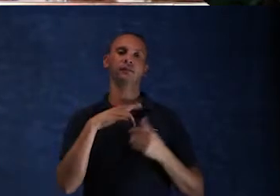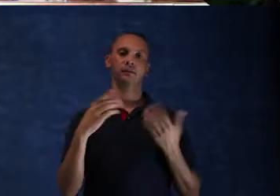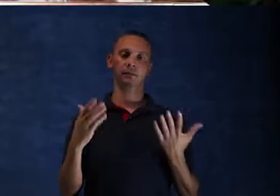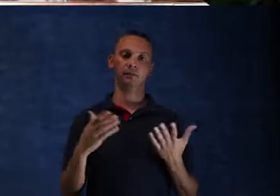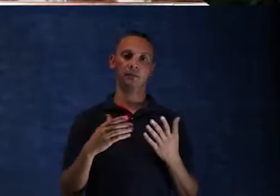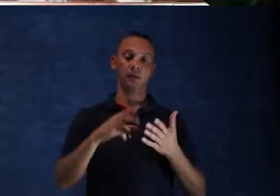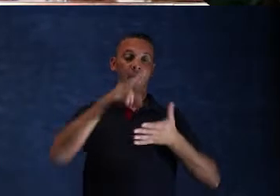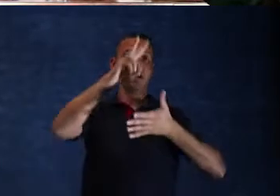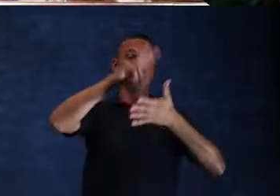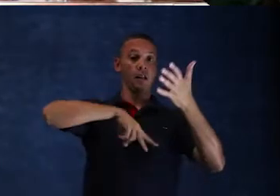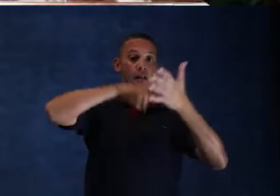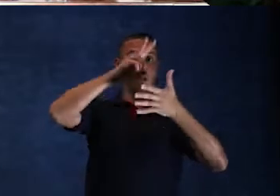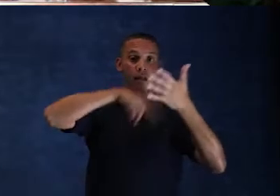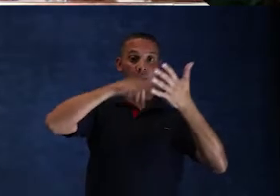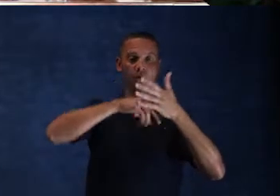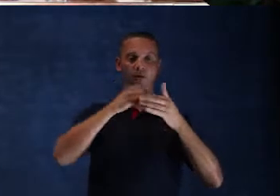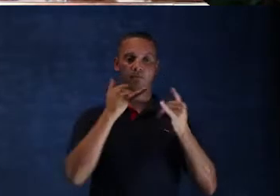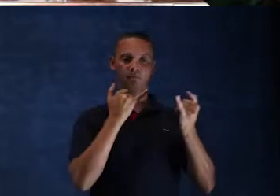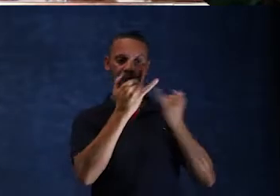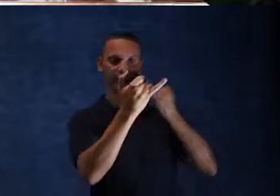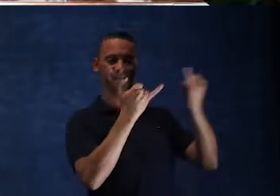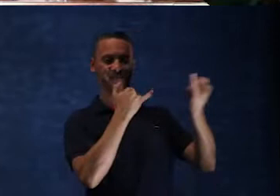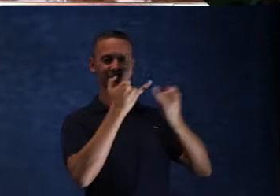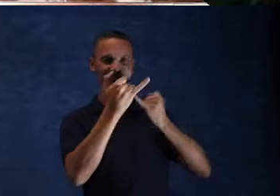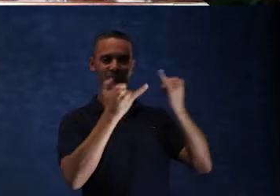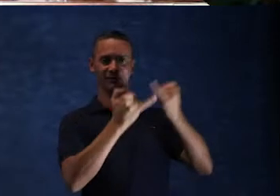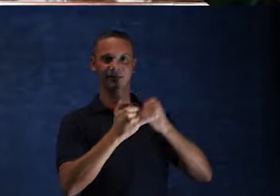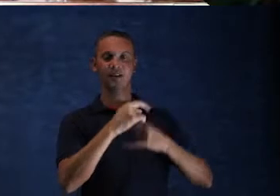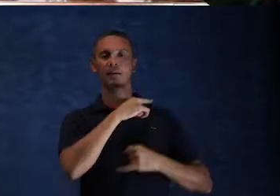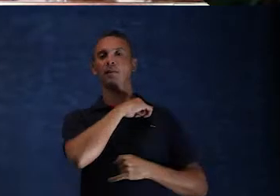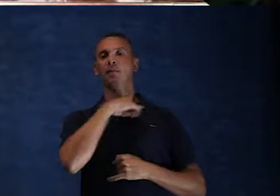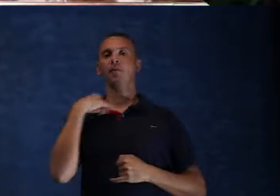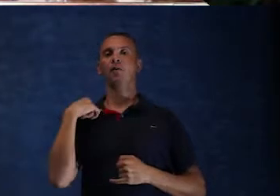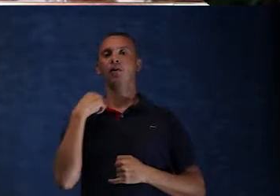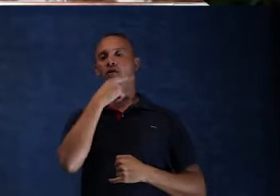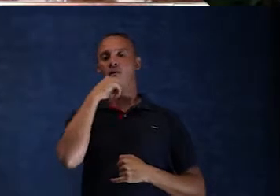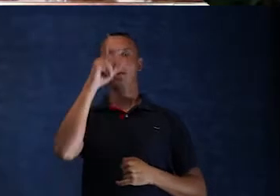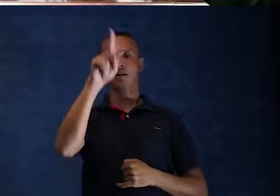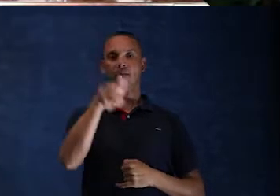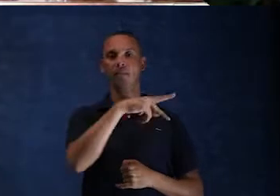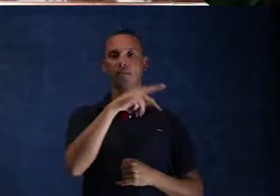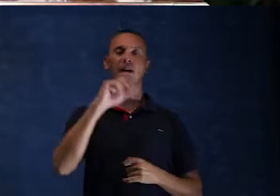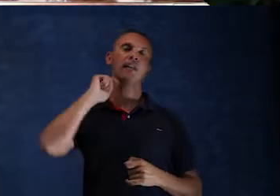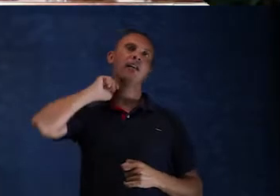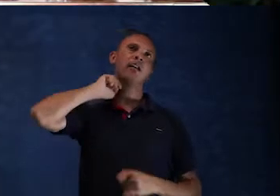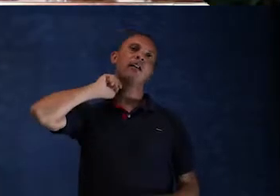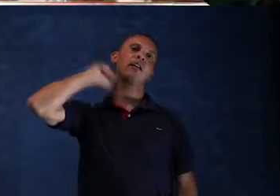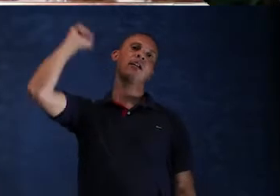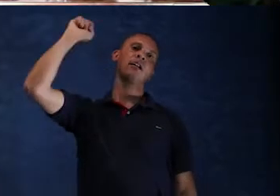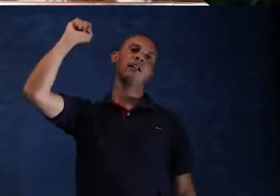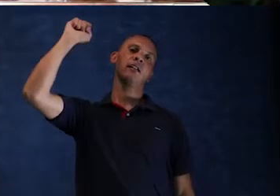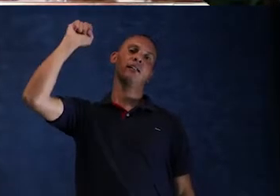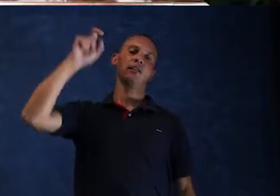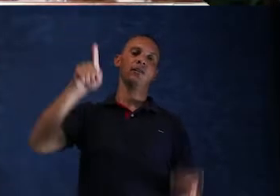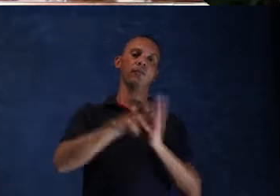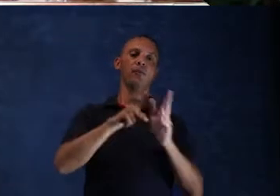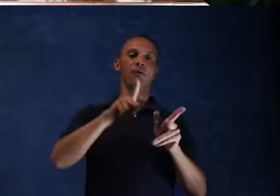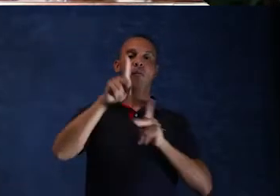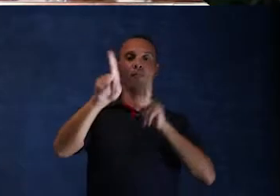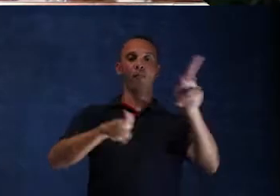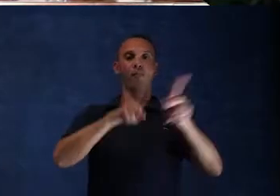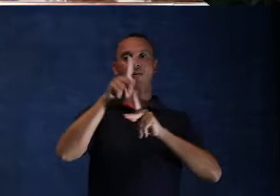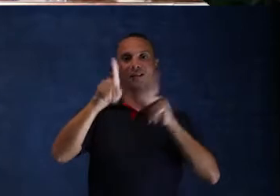o prólogo, será informado da morte do sacerdote, enforcado, em um rito sumário promulgado pela